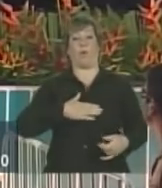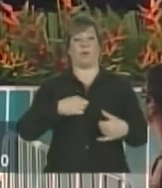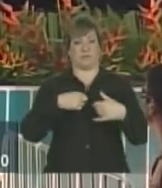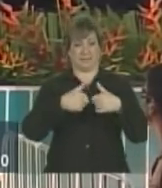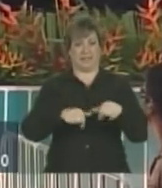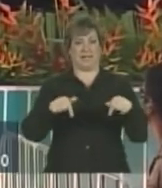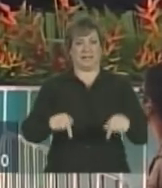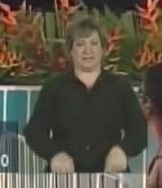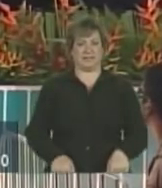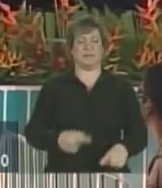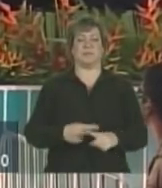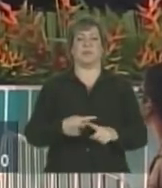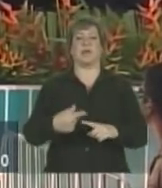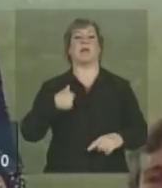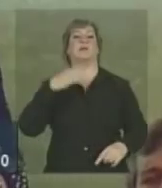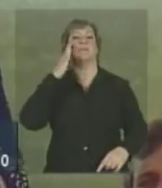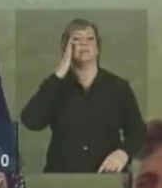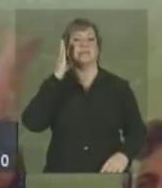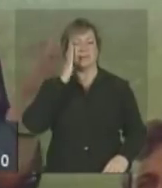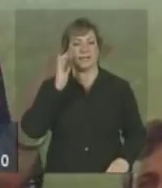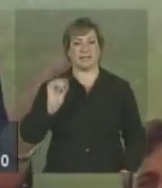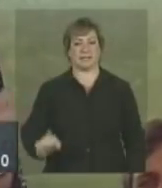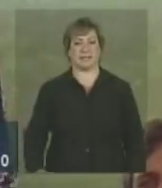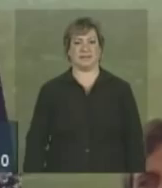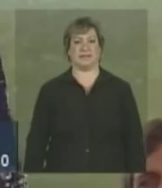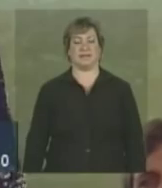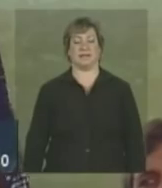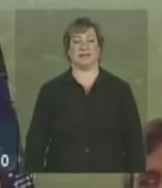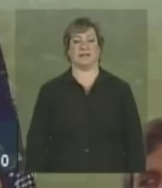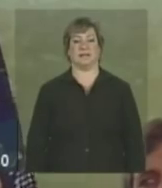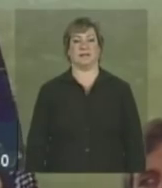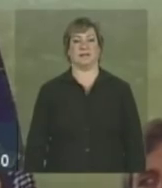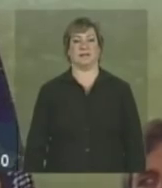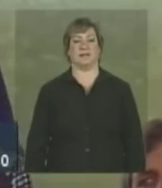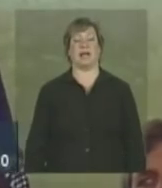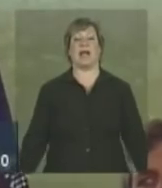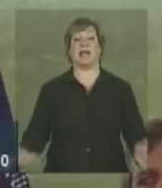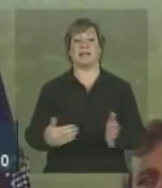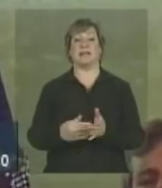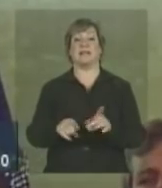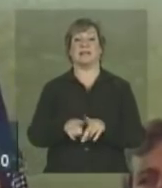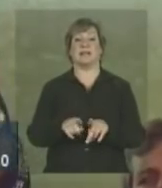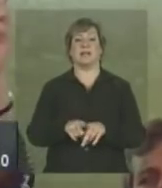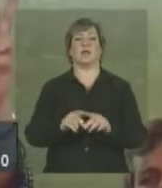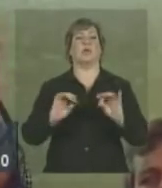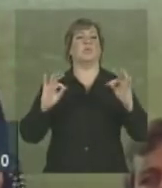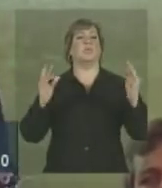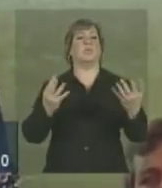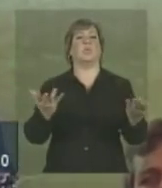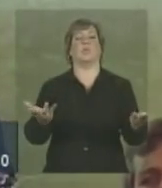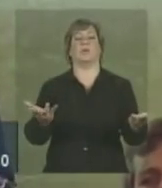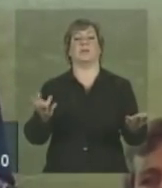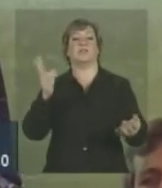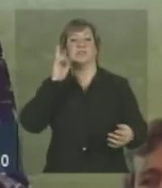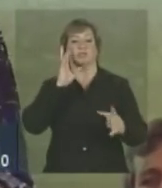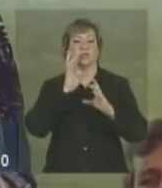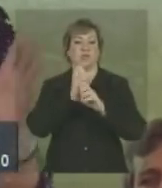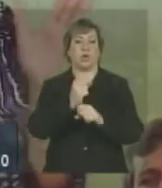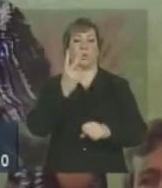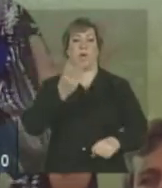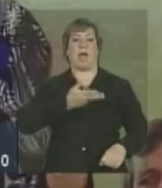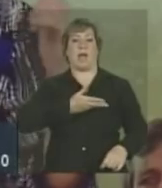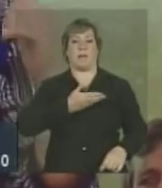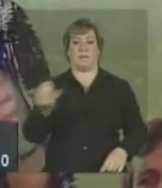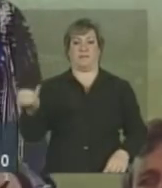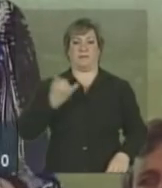É um grande orgulho porque eu sei, até por todas as histórias que dois amigos meus me contam,